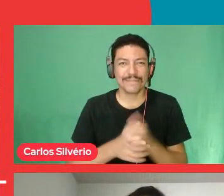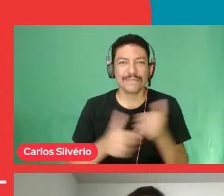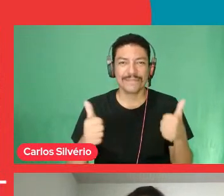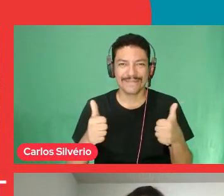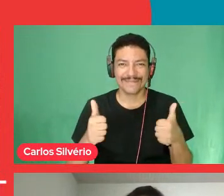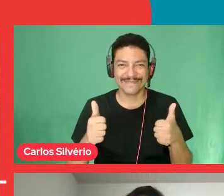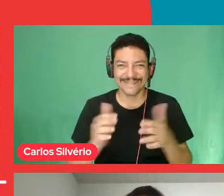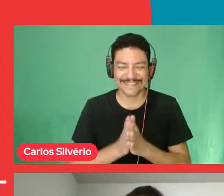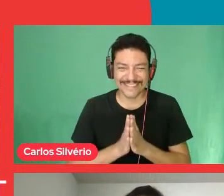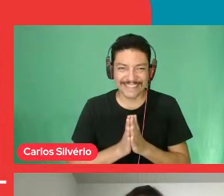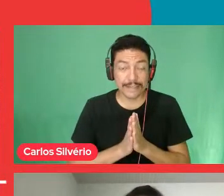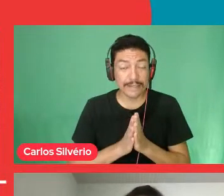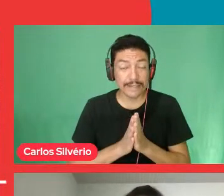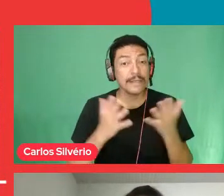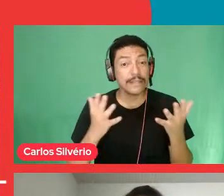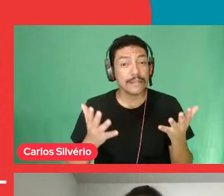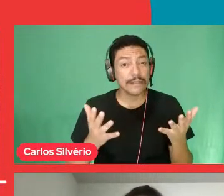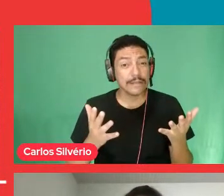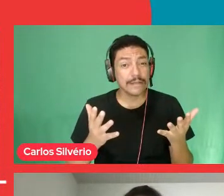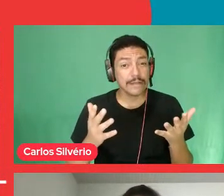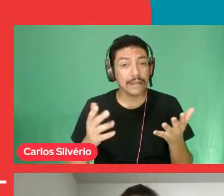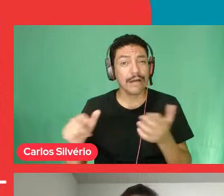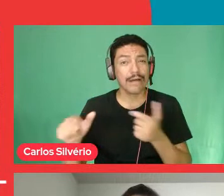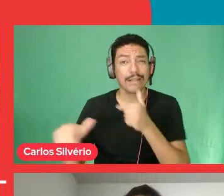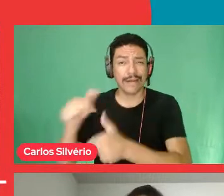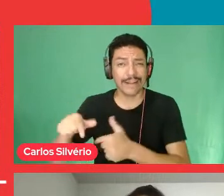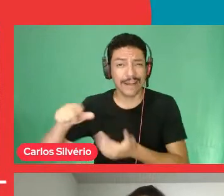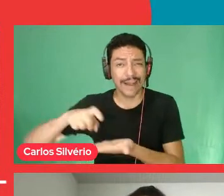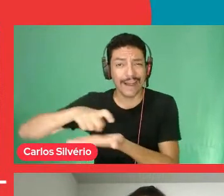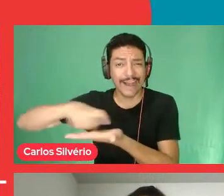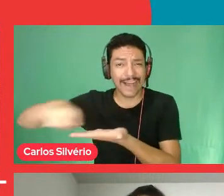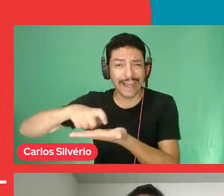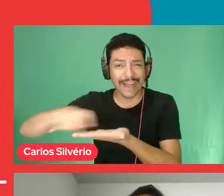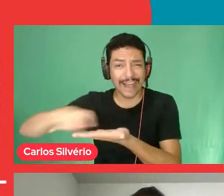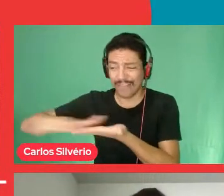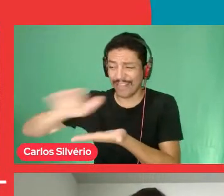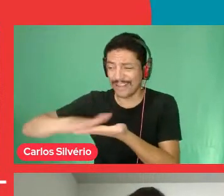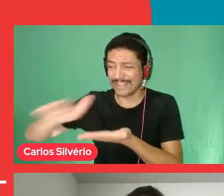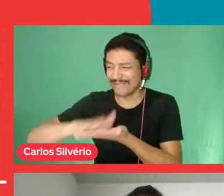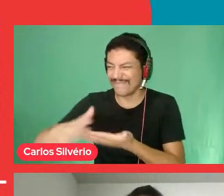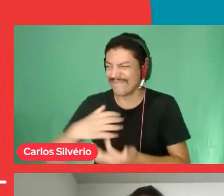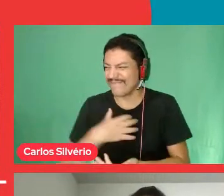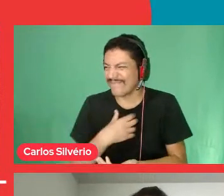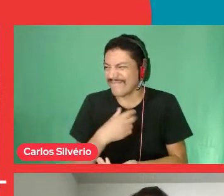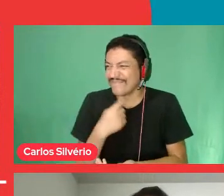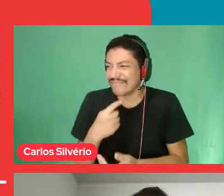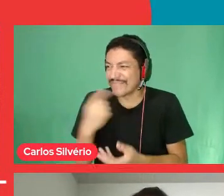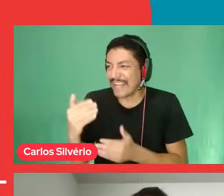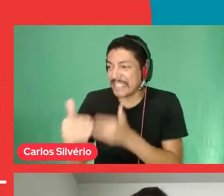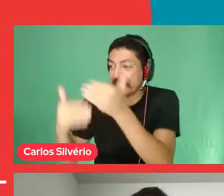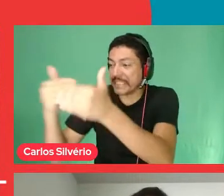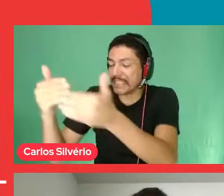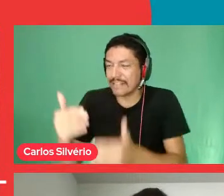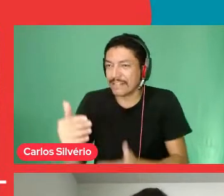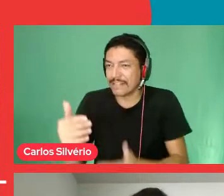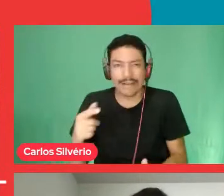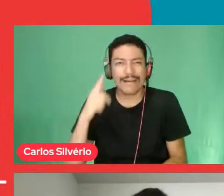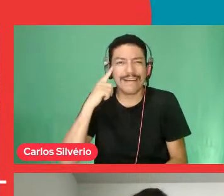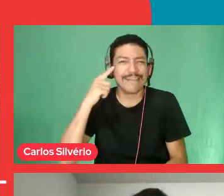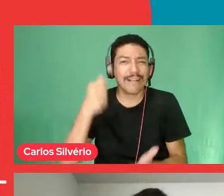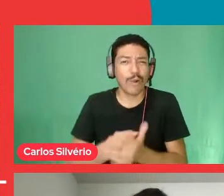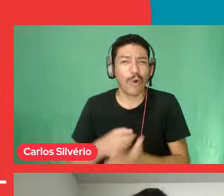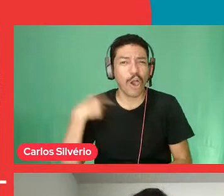Tá, então, eu saí da produção gráfica por uma insatisfação e aí fiz a maior loucura da minha vida, que foi